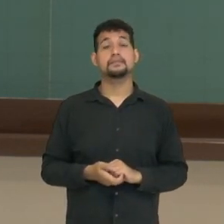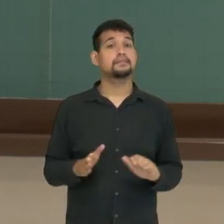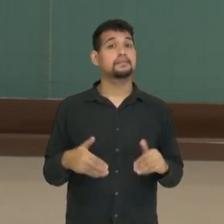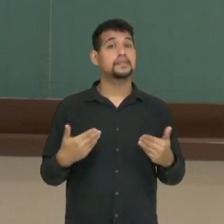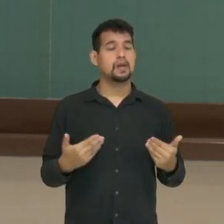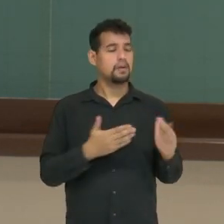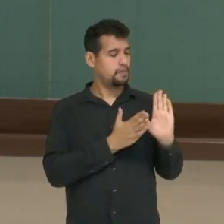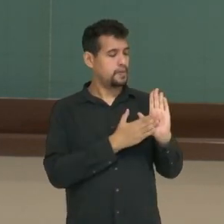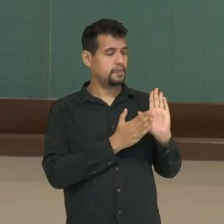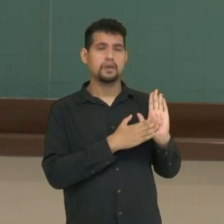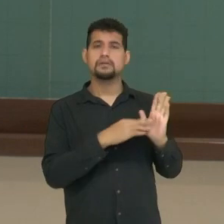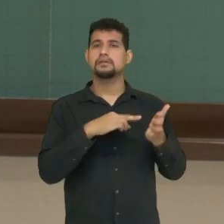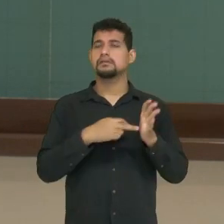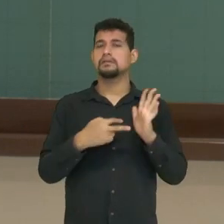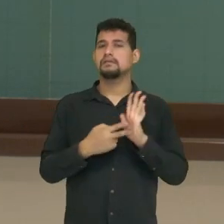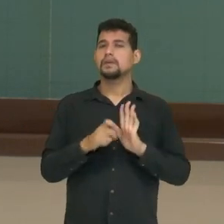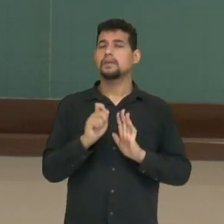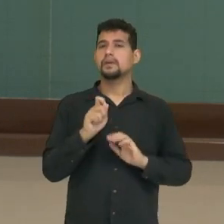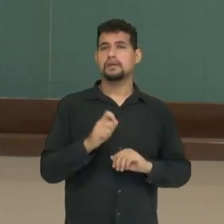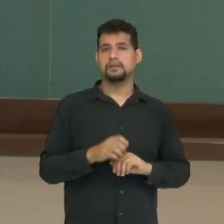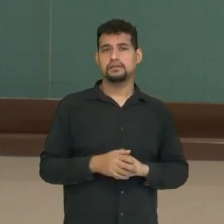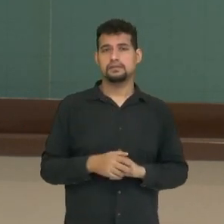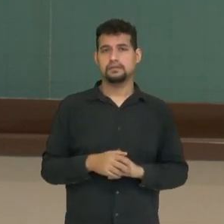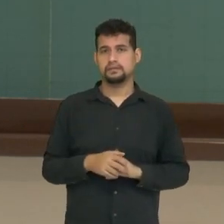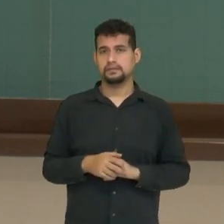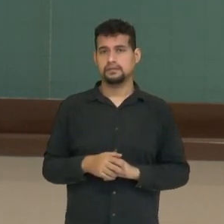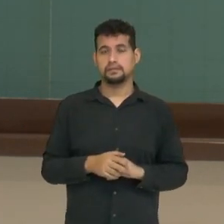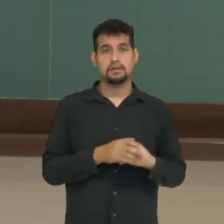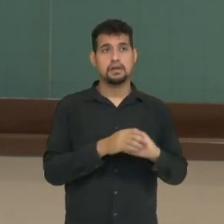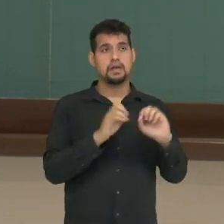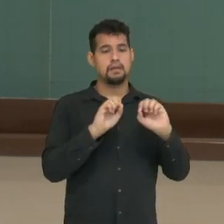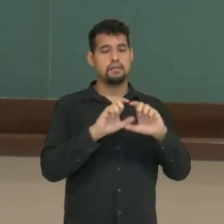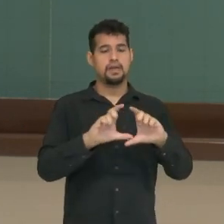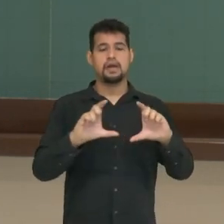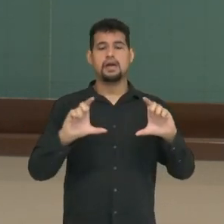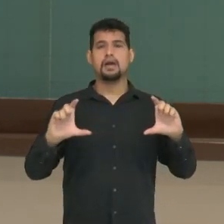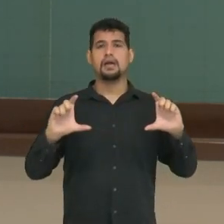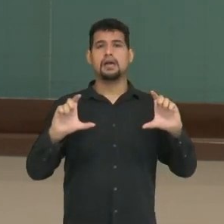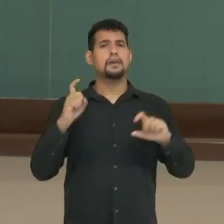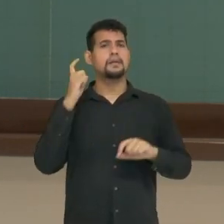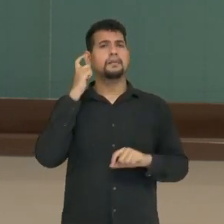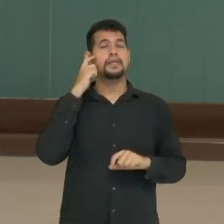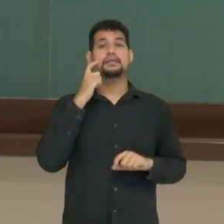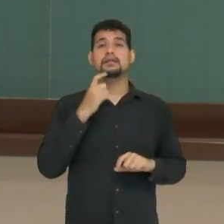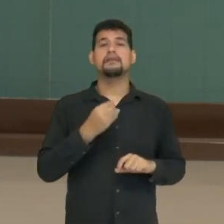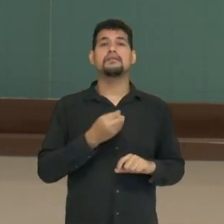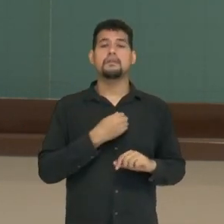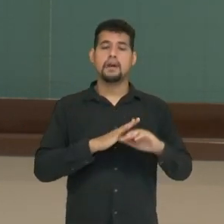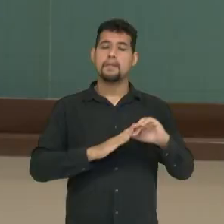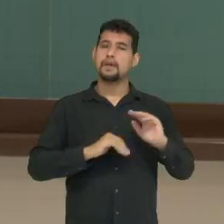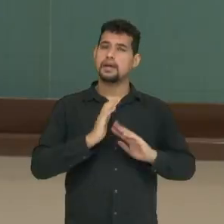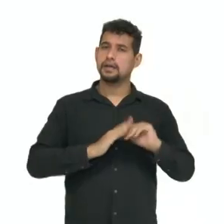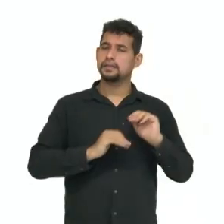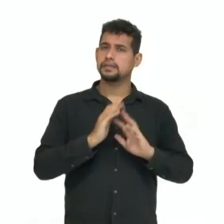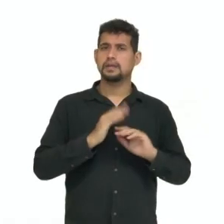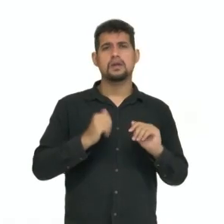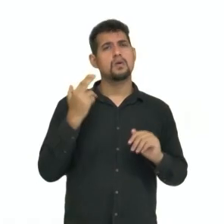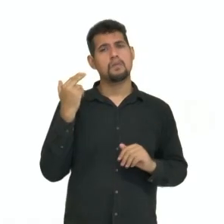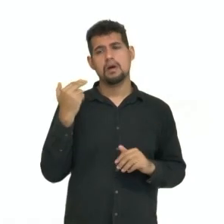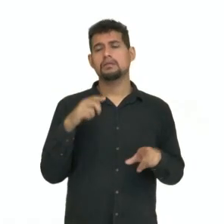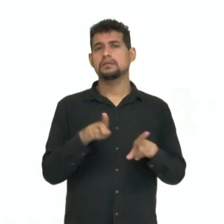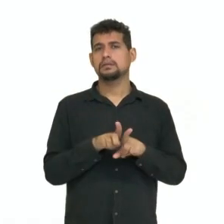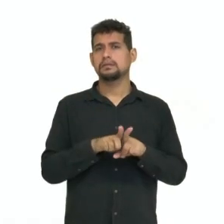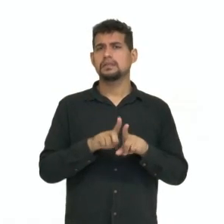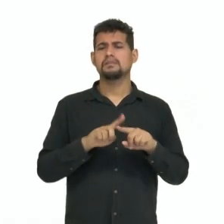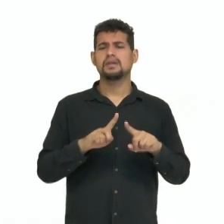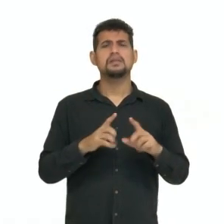Então, a proposta é a seguinte. A placa reflete a existência de uma prática atual muito comum.